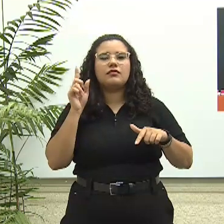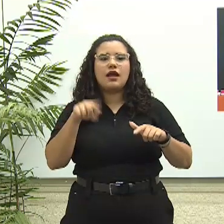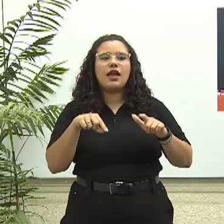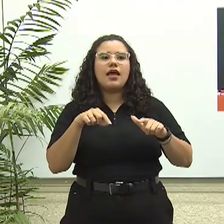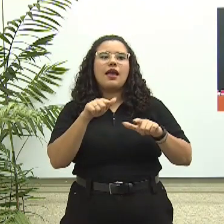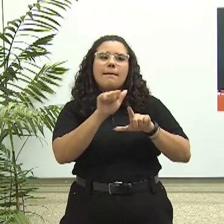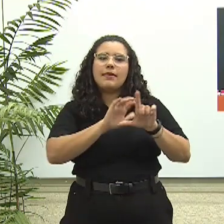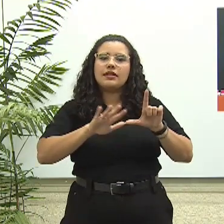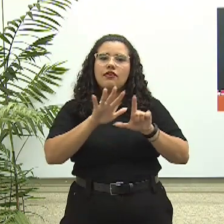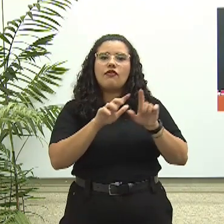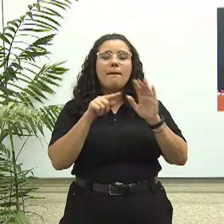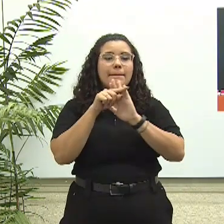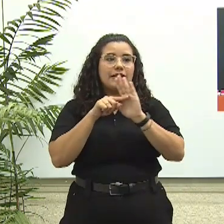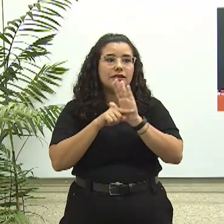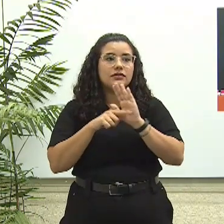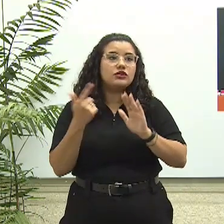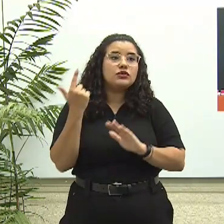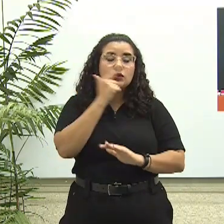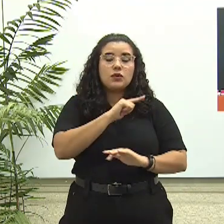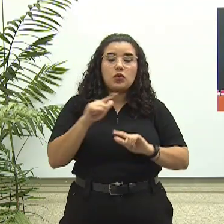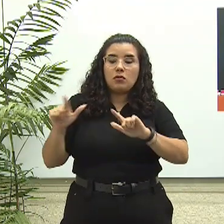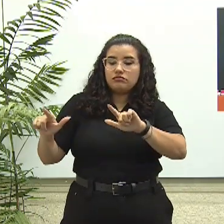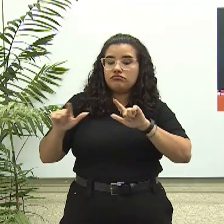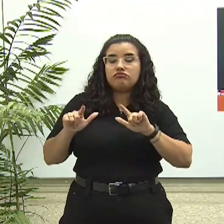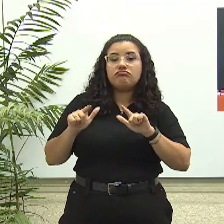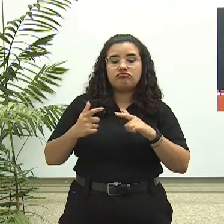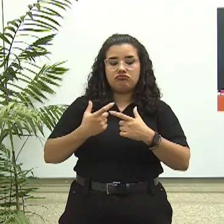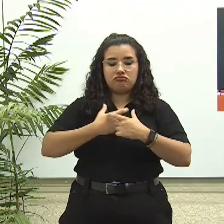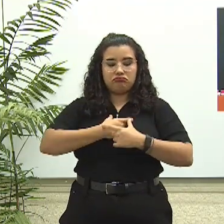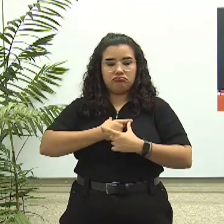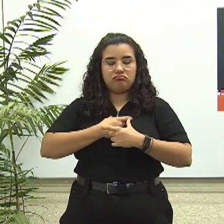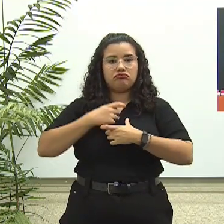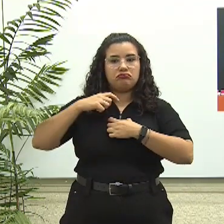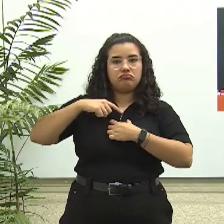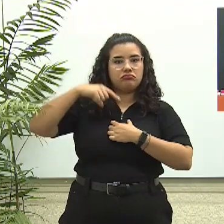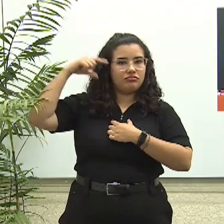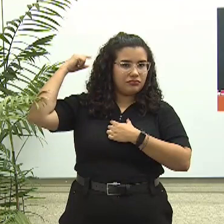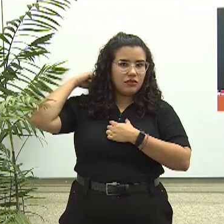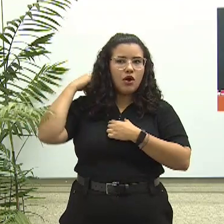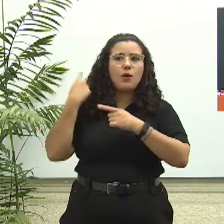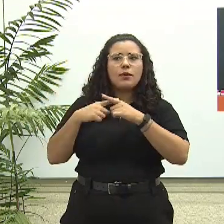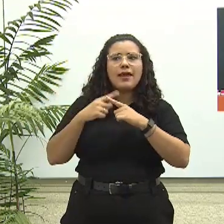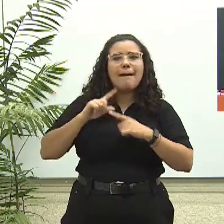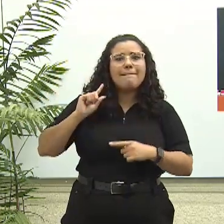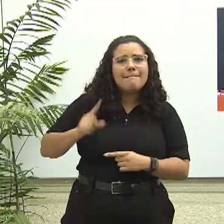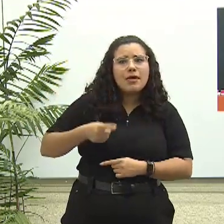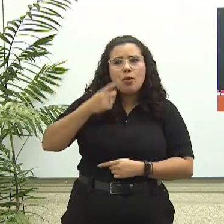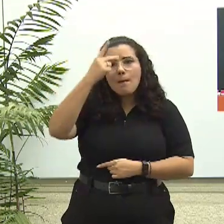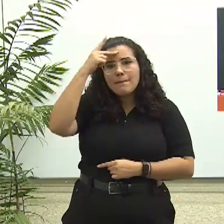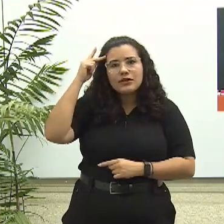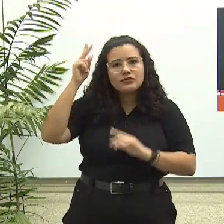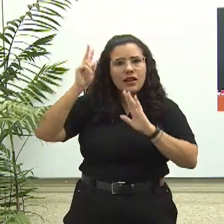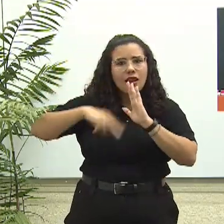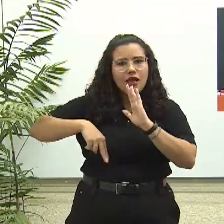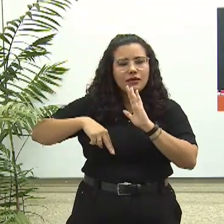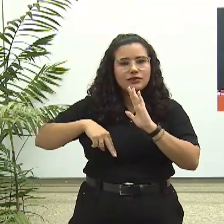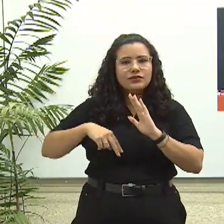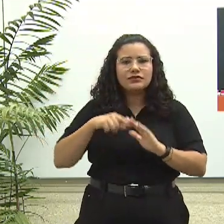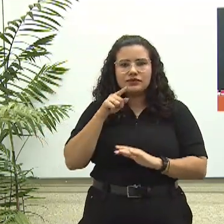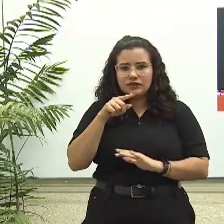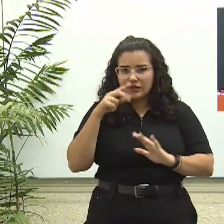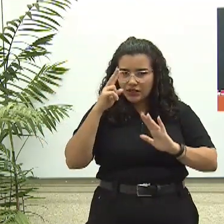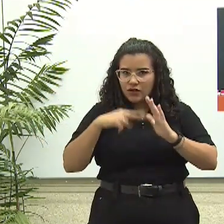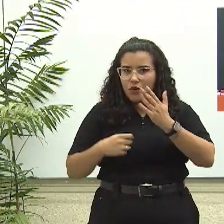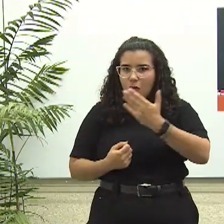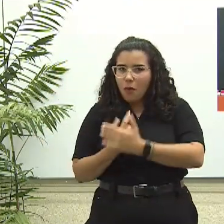pesquisa nós ganhamos um emblema uma medalha porque 1 pessoas leram o nosso artigo Você tá lendo No Kindle o nosso livro lá